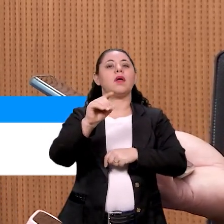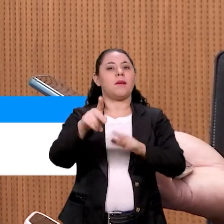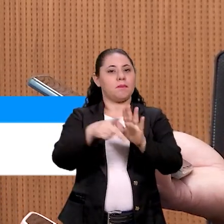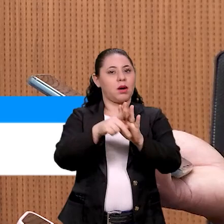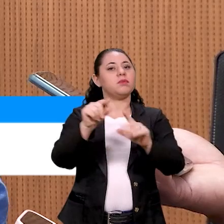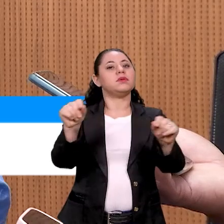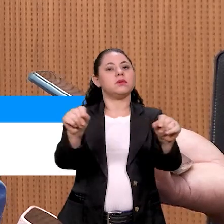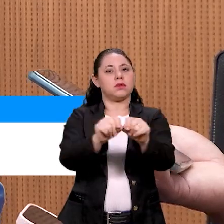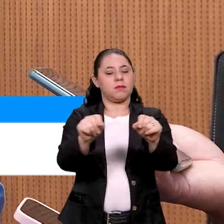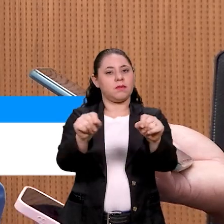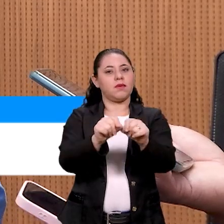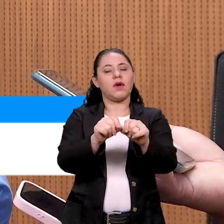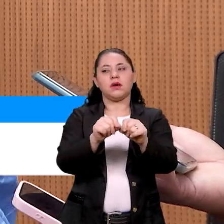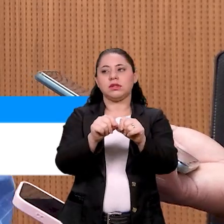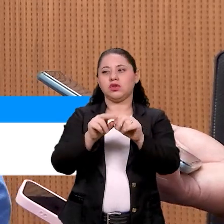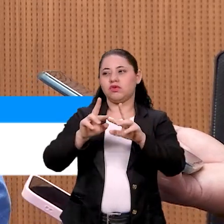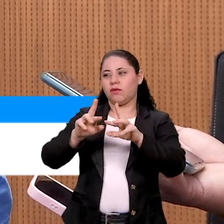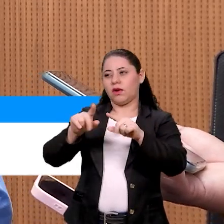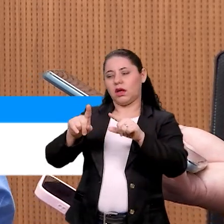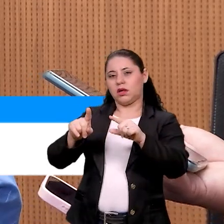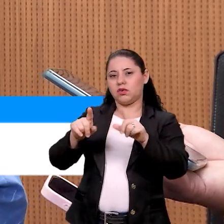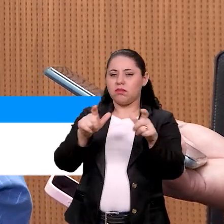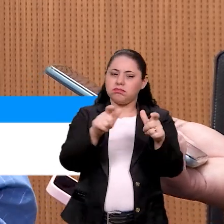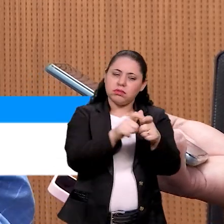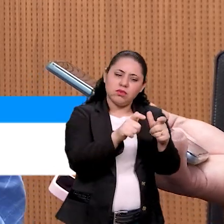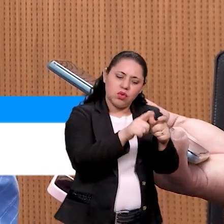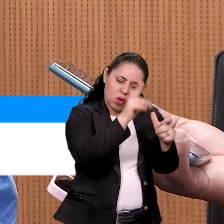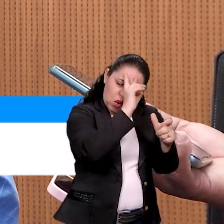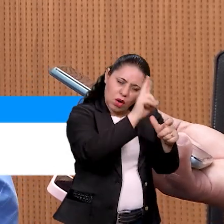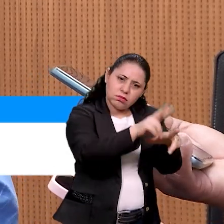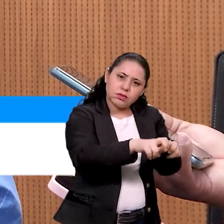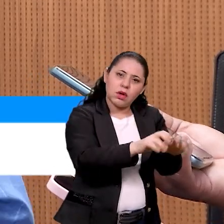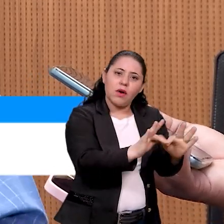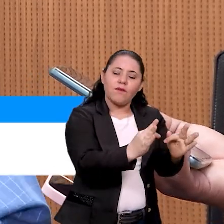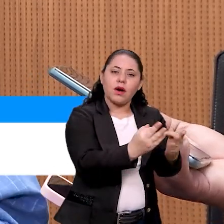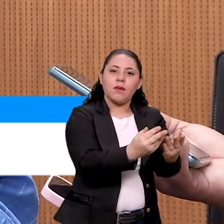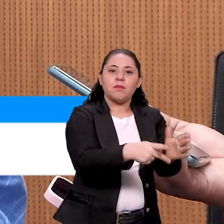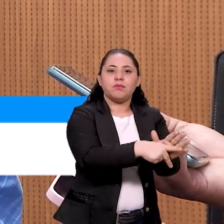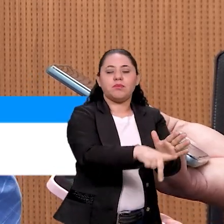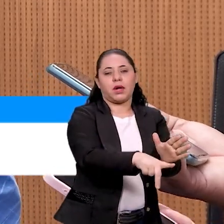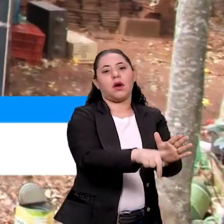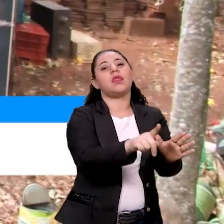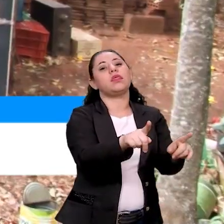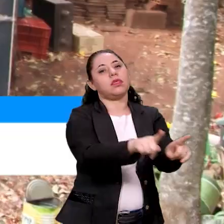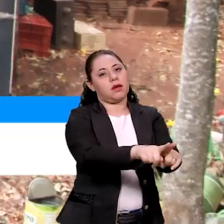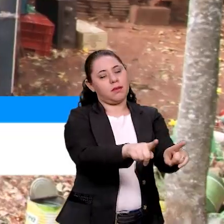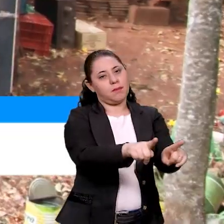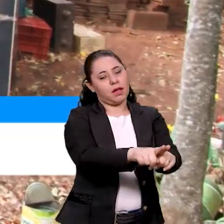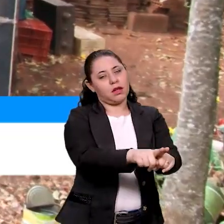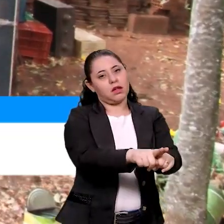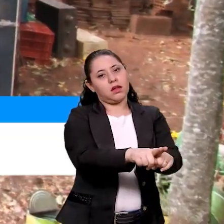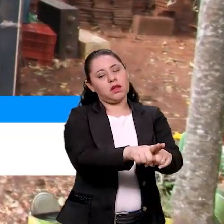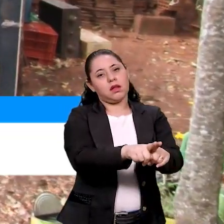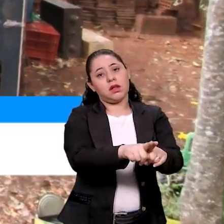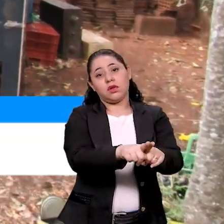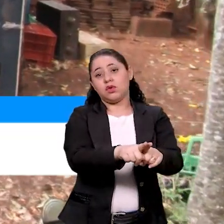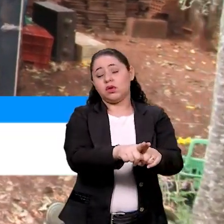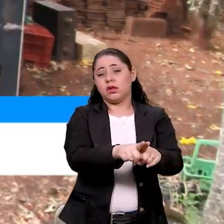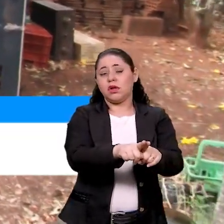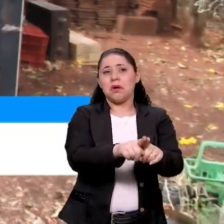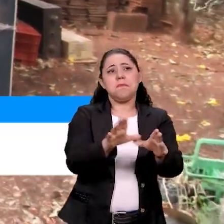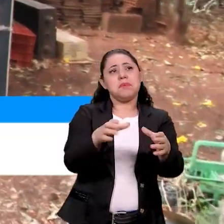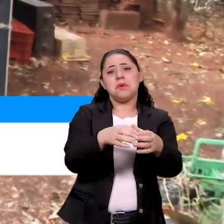que é um mecanismo diferente, os pequenos proprietários, chamados agricultores da agricultura familiar